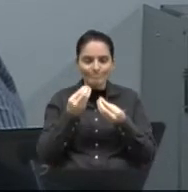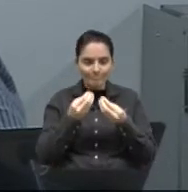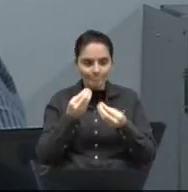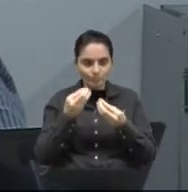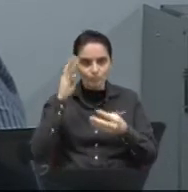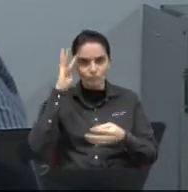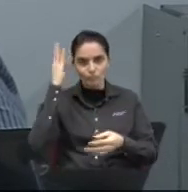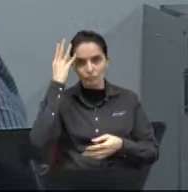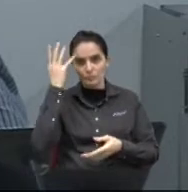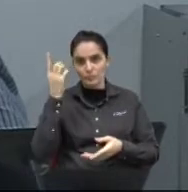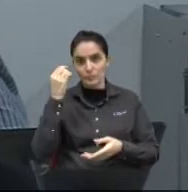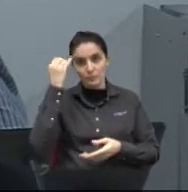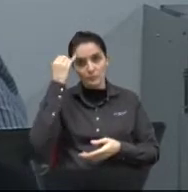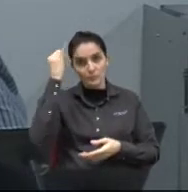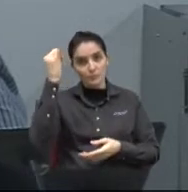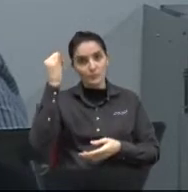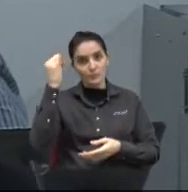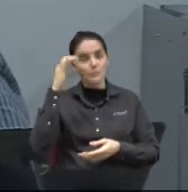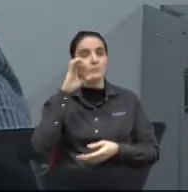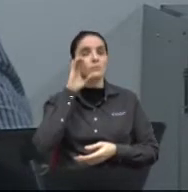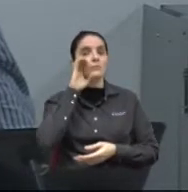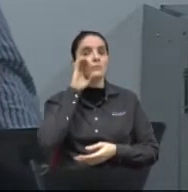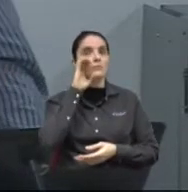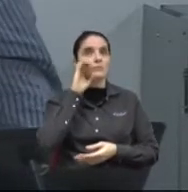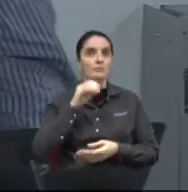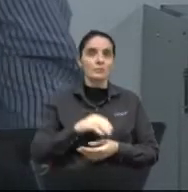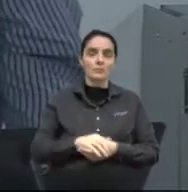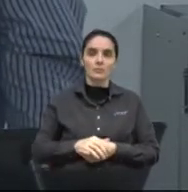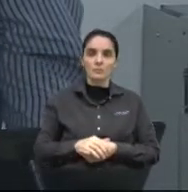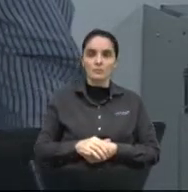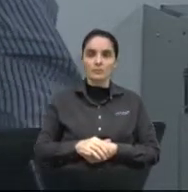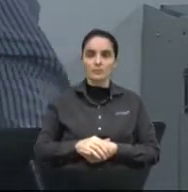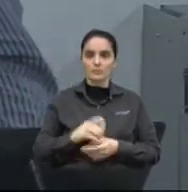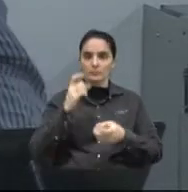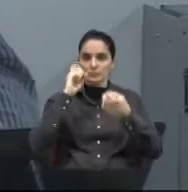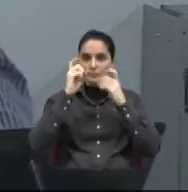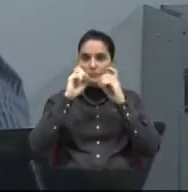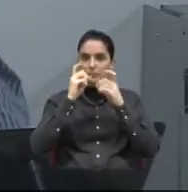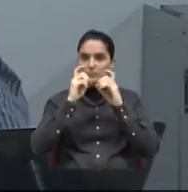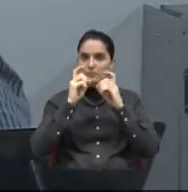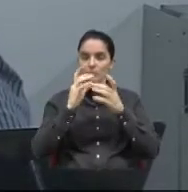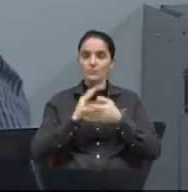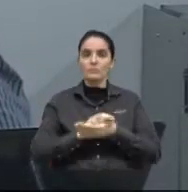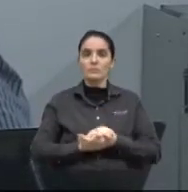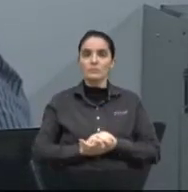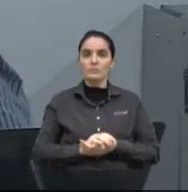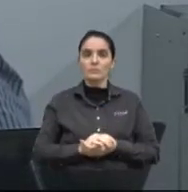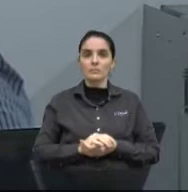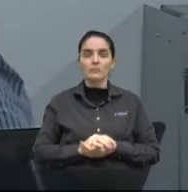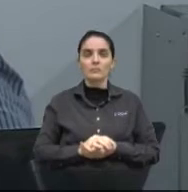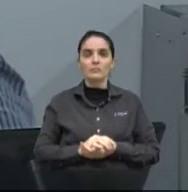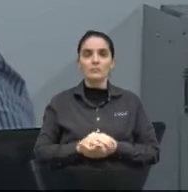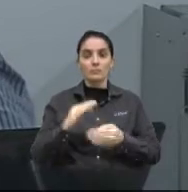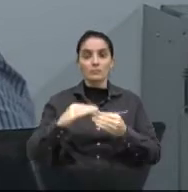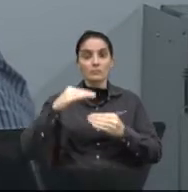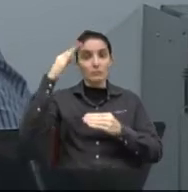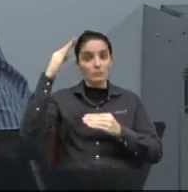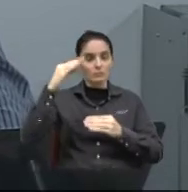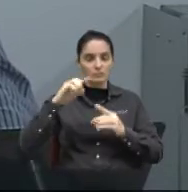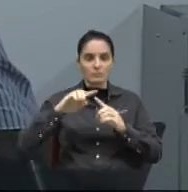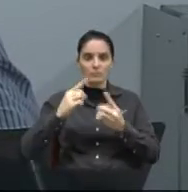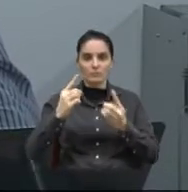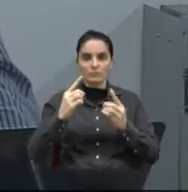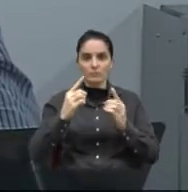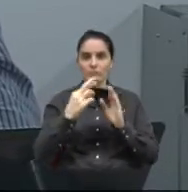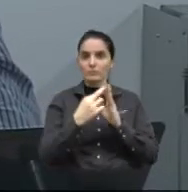a idéia da vereadora constância félix era que uma sessão extraordinária fosse realizada hoje momento interno da